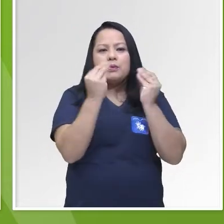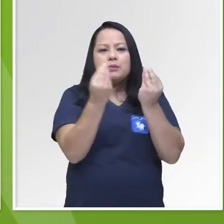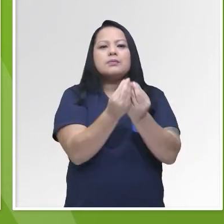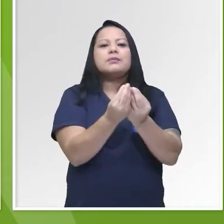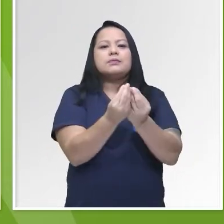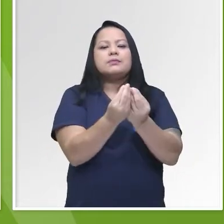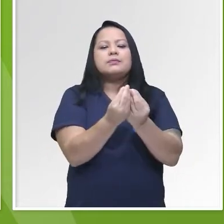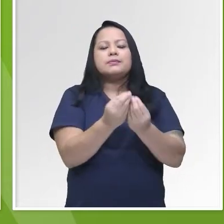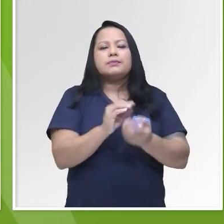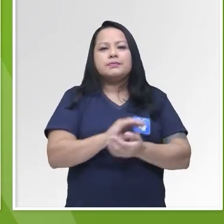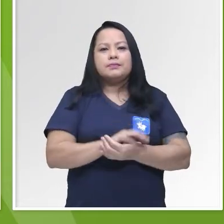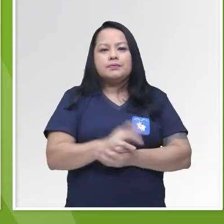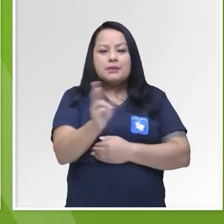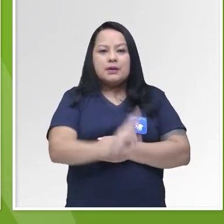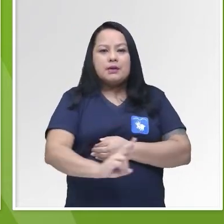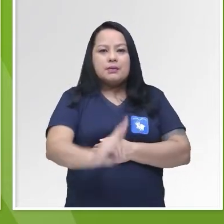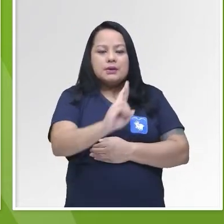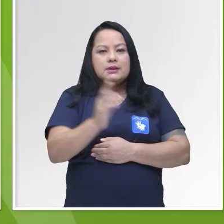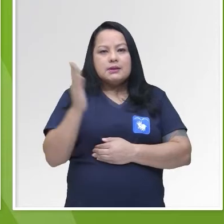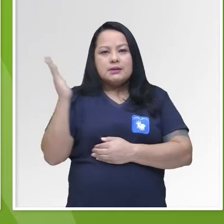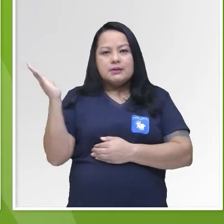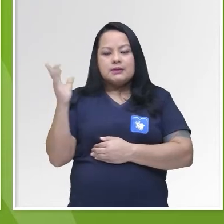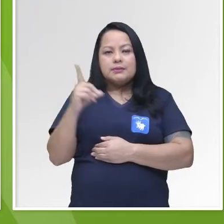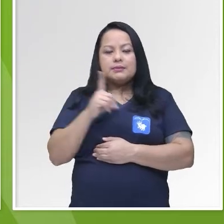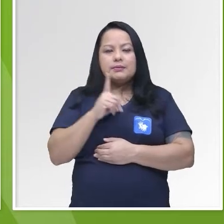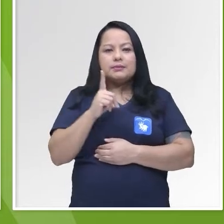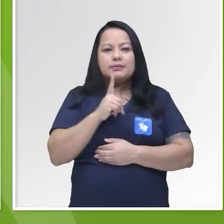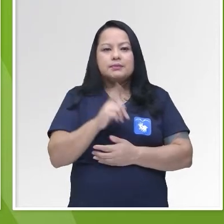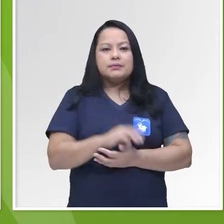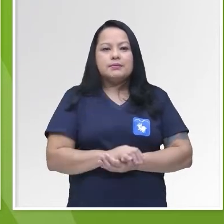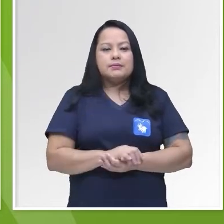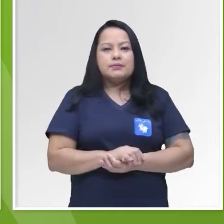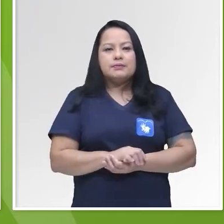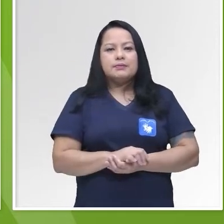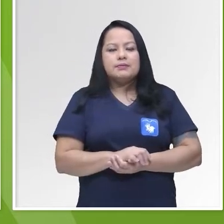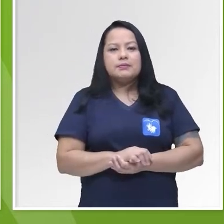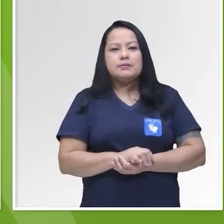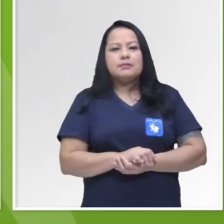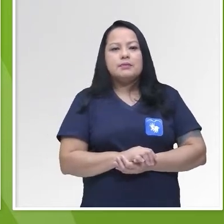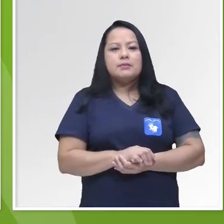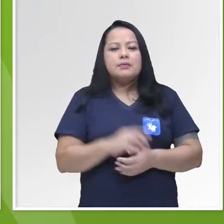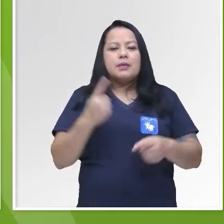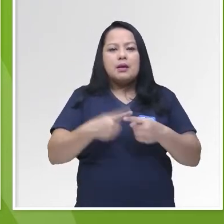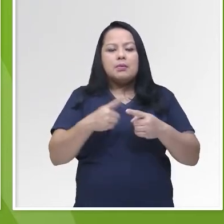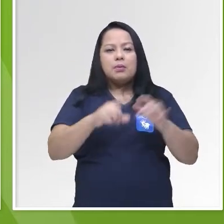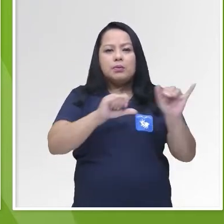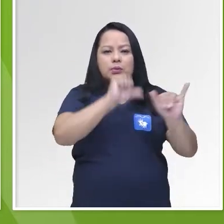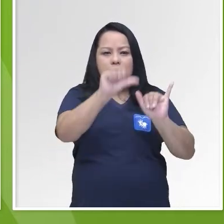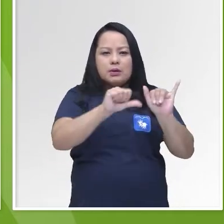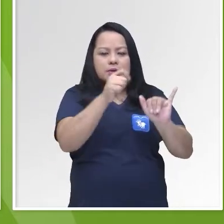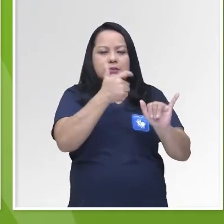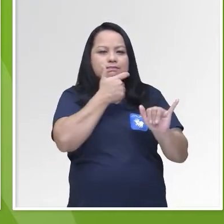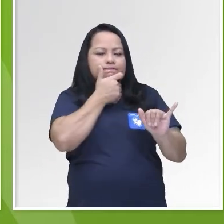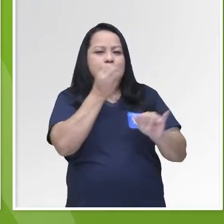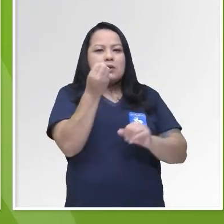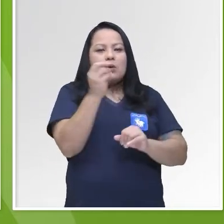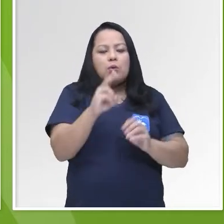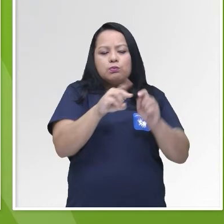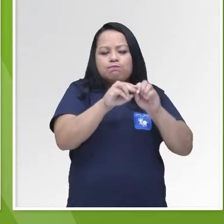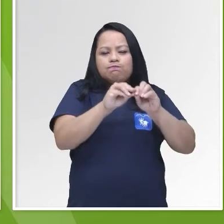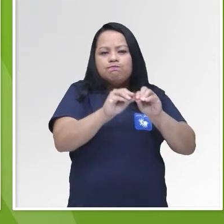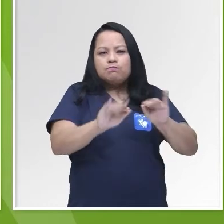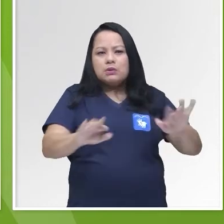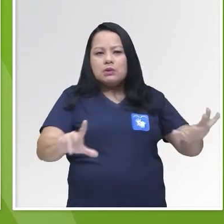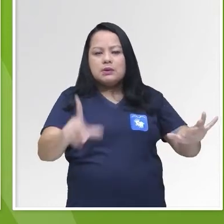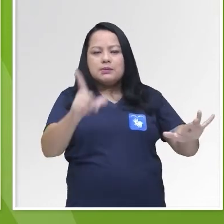está aqui representado aqui, né? Então, para ser uma reação de análise ou decomposição, eu tenho que